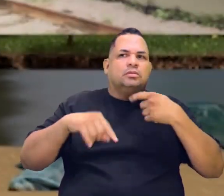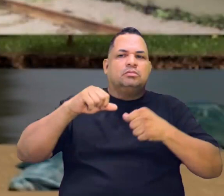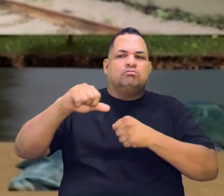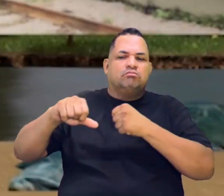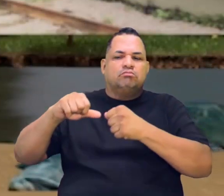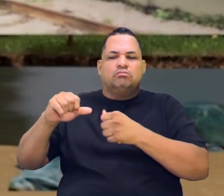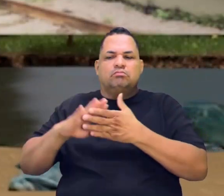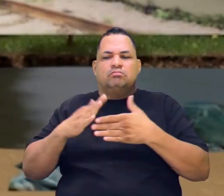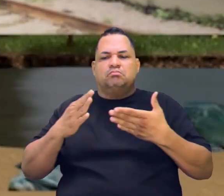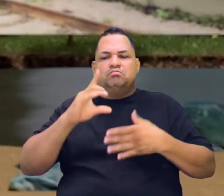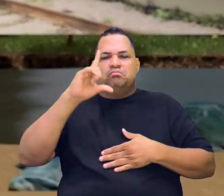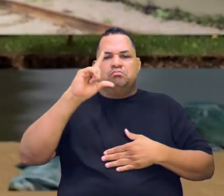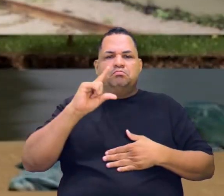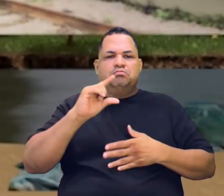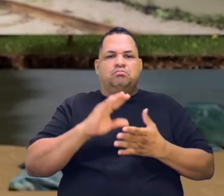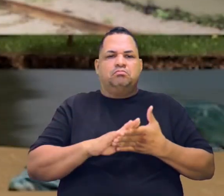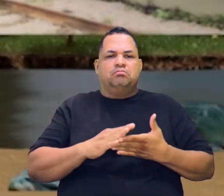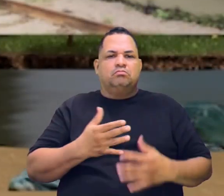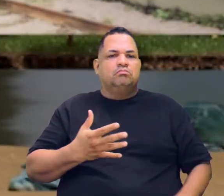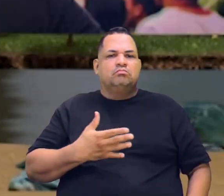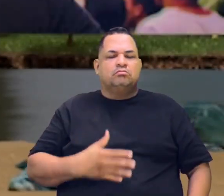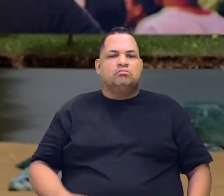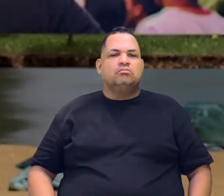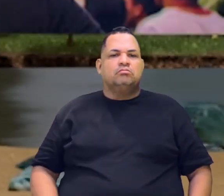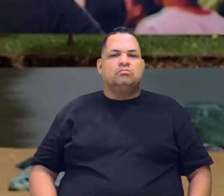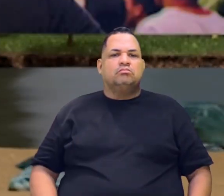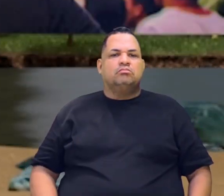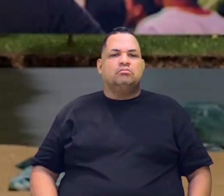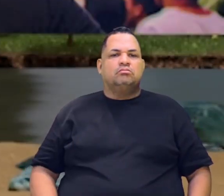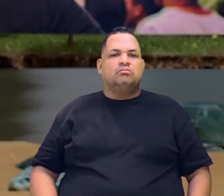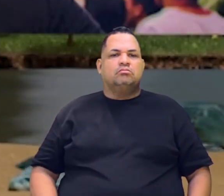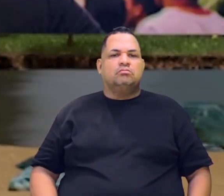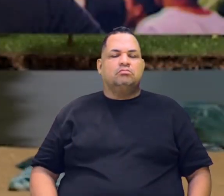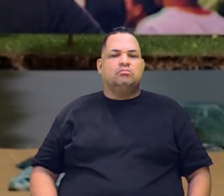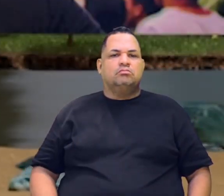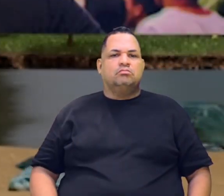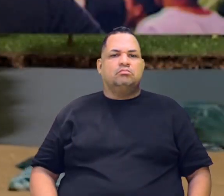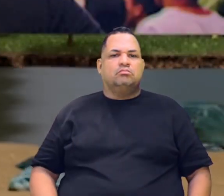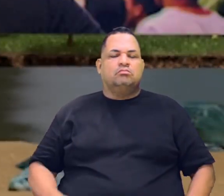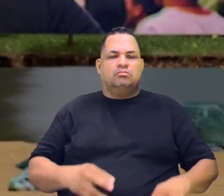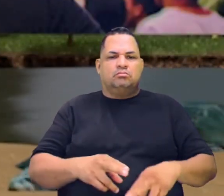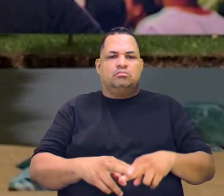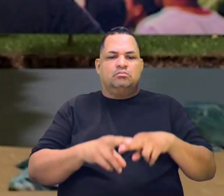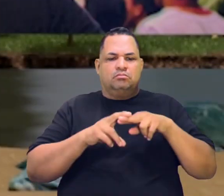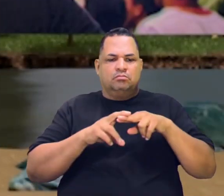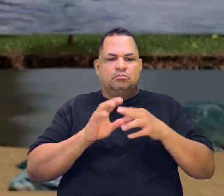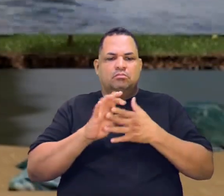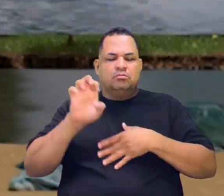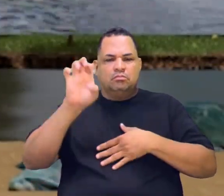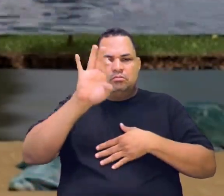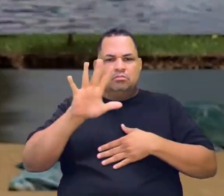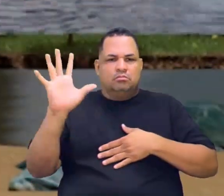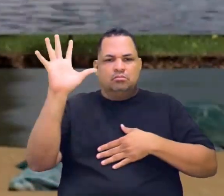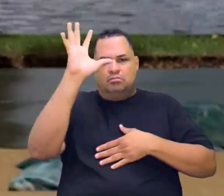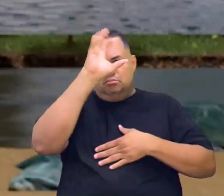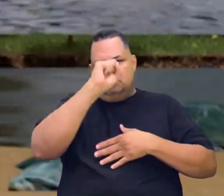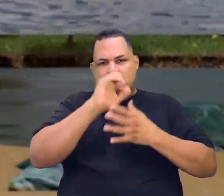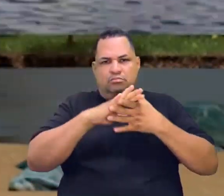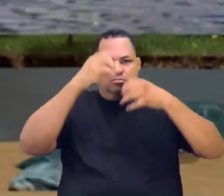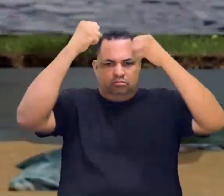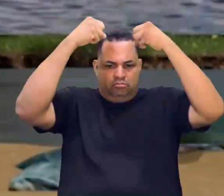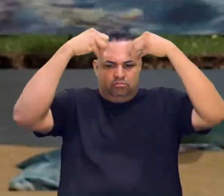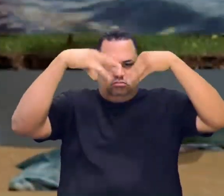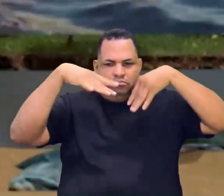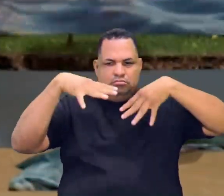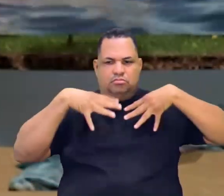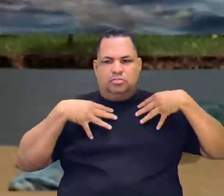começar a diminuir essas roupas. Ninguém aguenta mais ficar com tanta roupa. Por isso que os europeus aprenderam a tomar banho